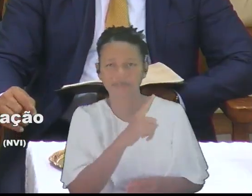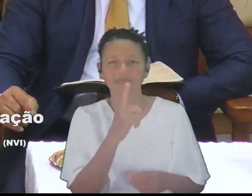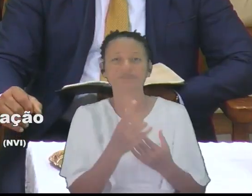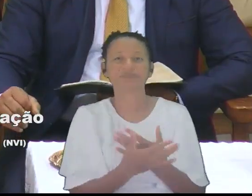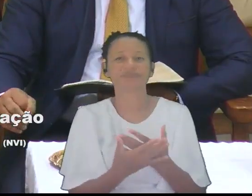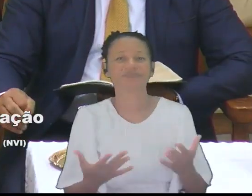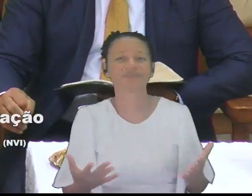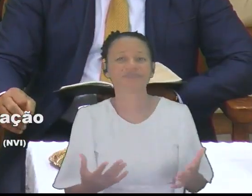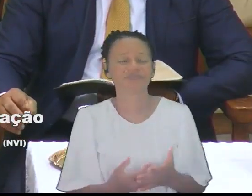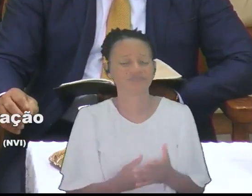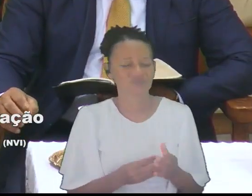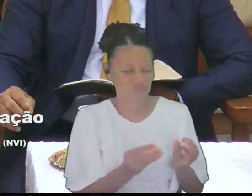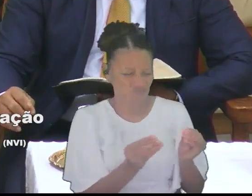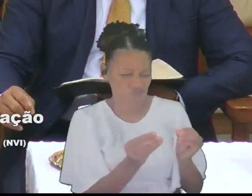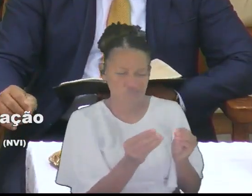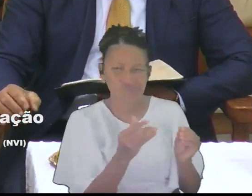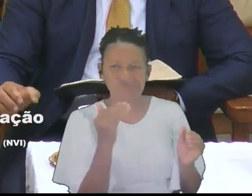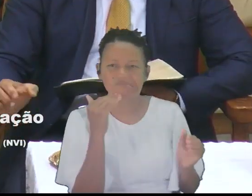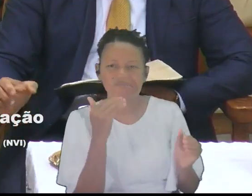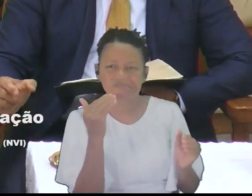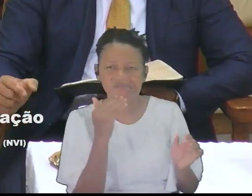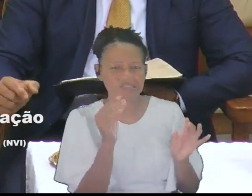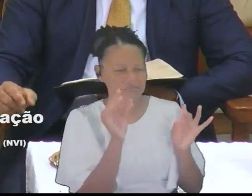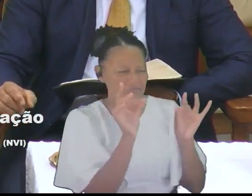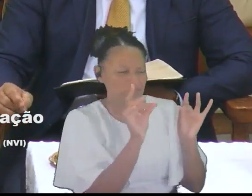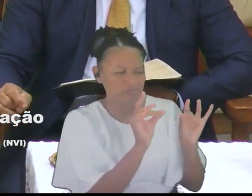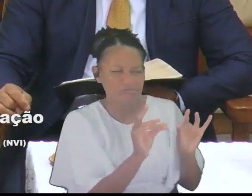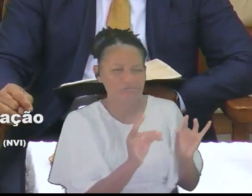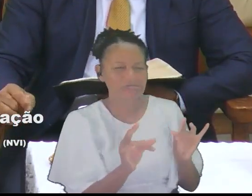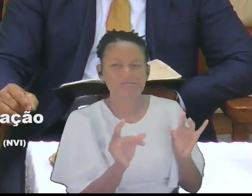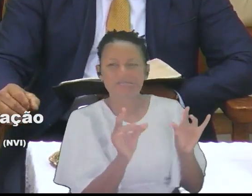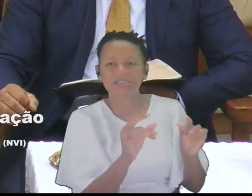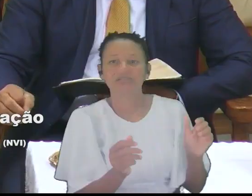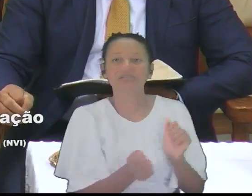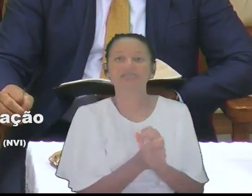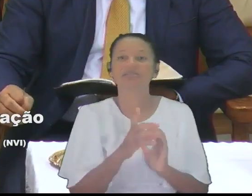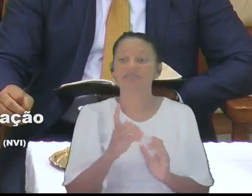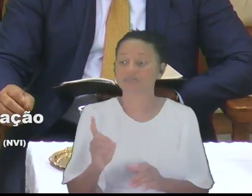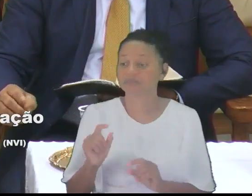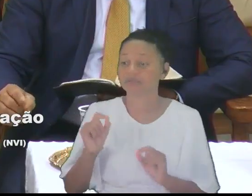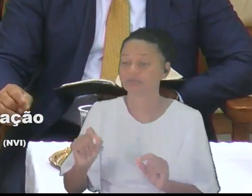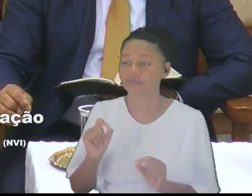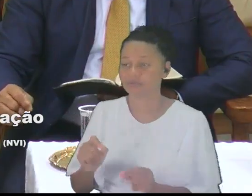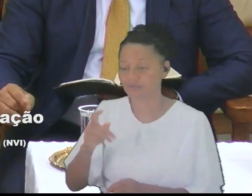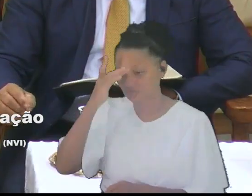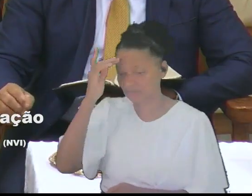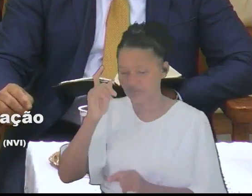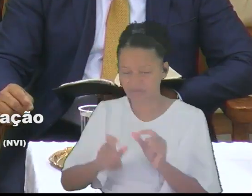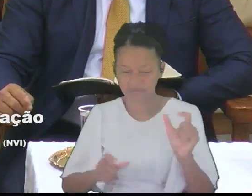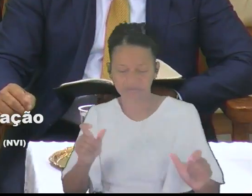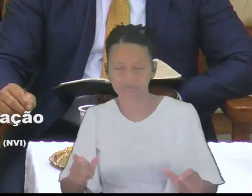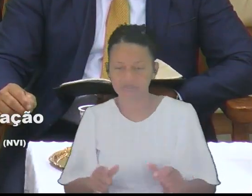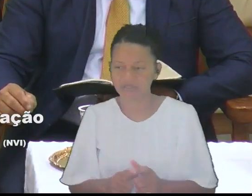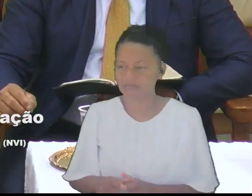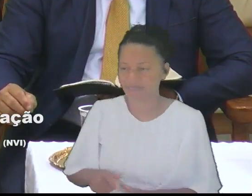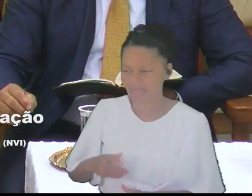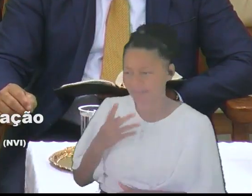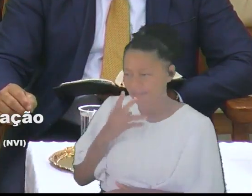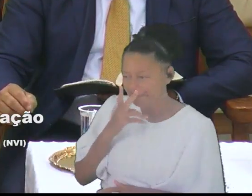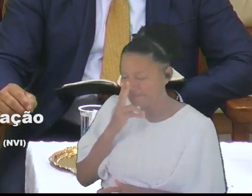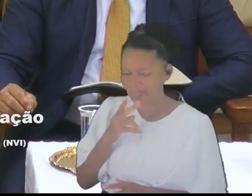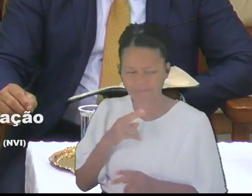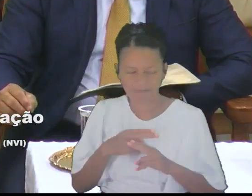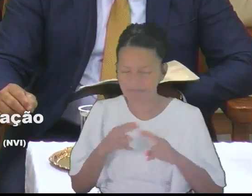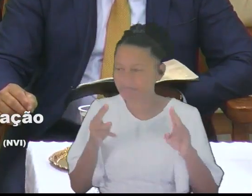cheios de porosidade, cheio de buraquinho, glória a Deus. E o que era que as pessoas faziam para tapear os clientes?